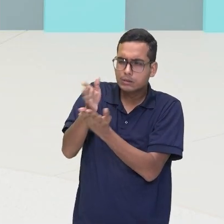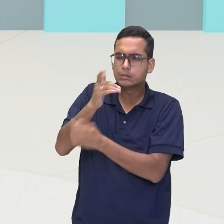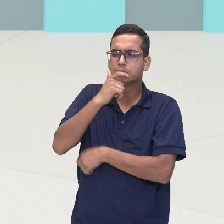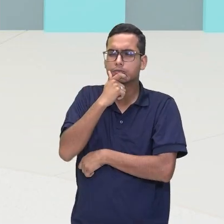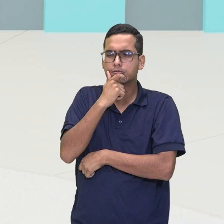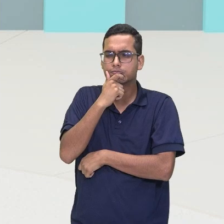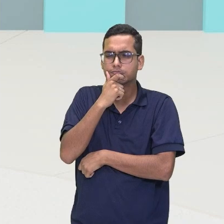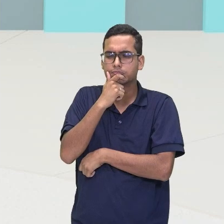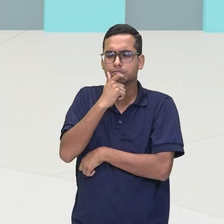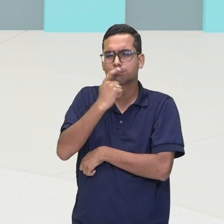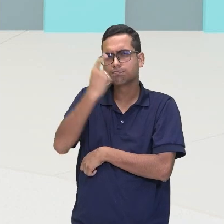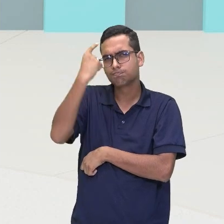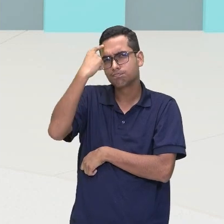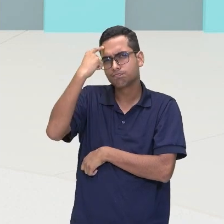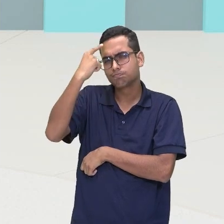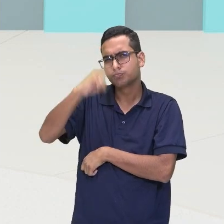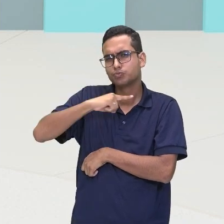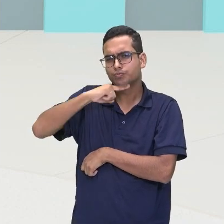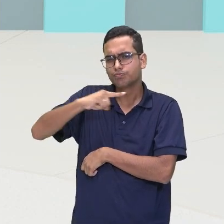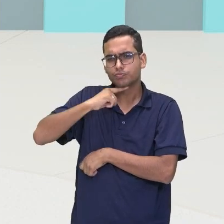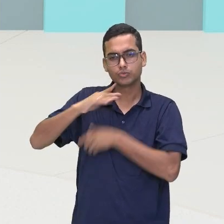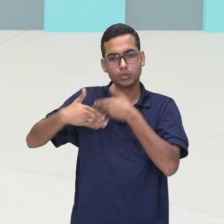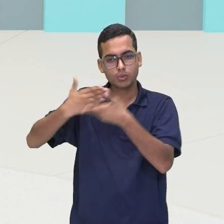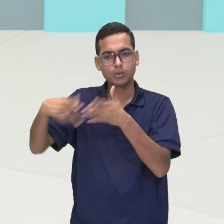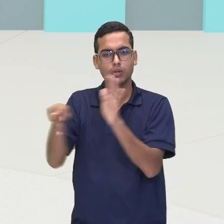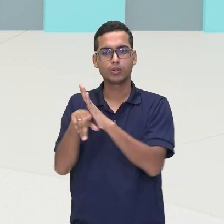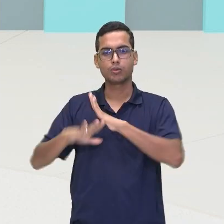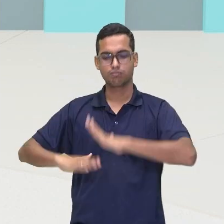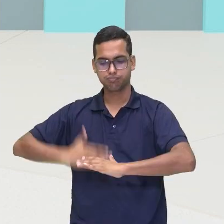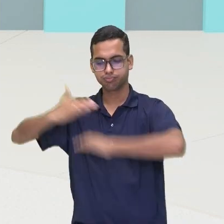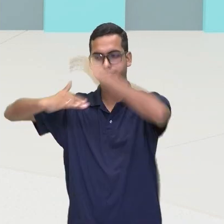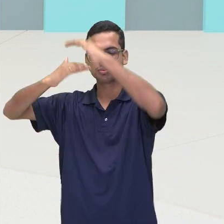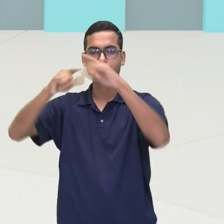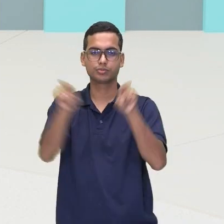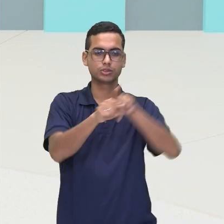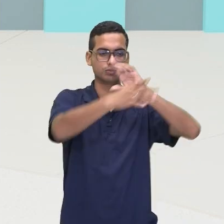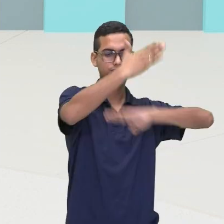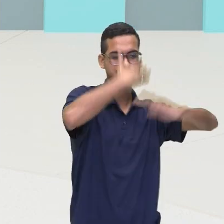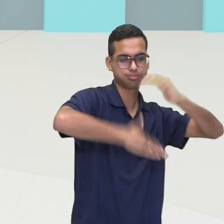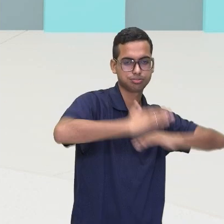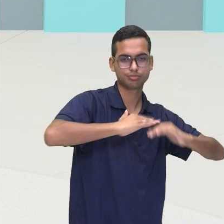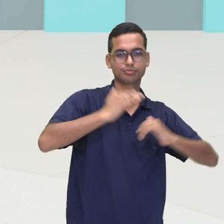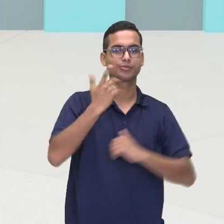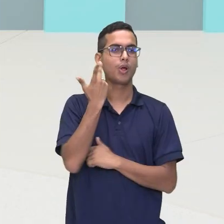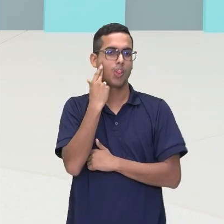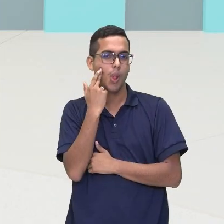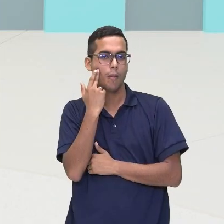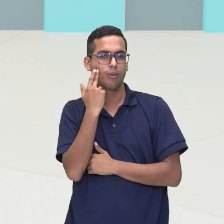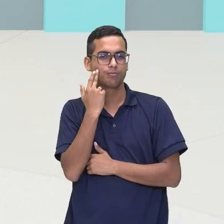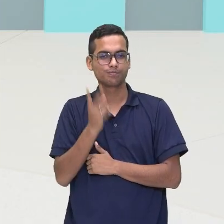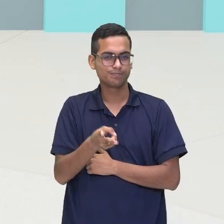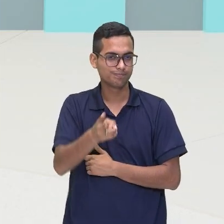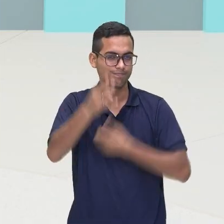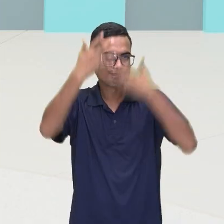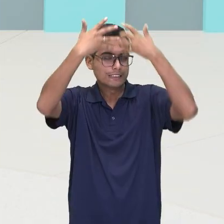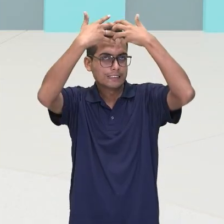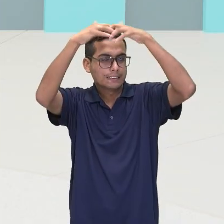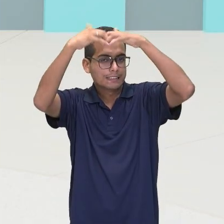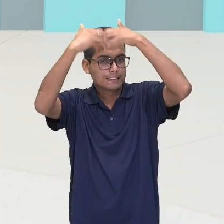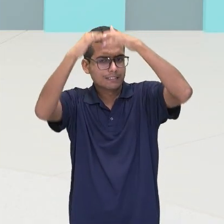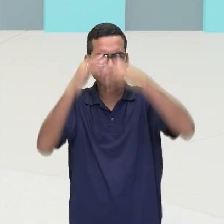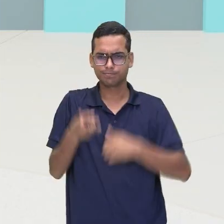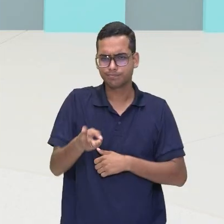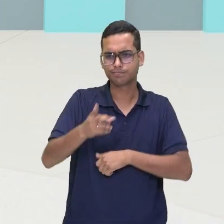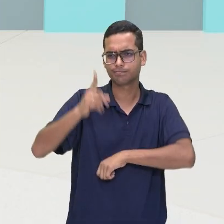construção e desconstrução é constante, entendendo que a vida é esse processo de ensino-aprendizado, em que a todo